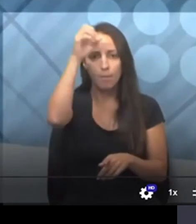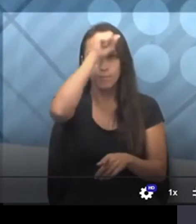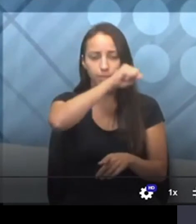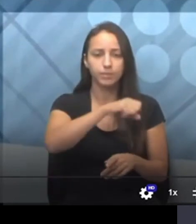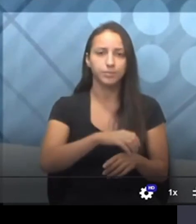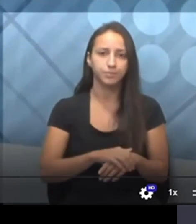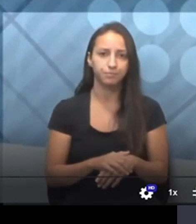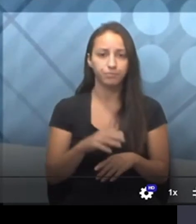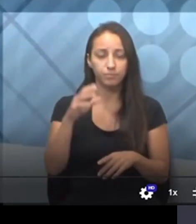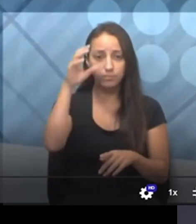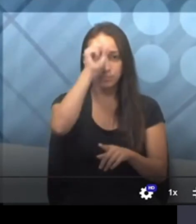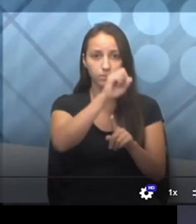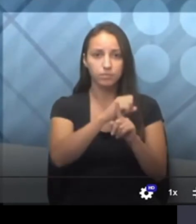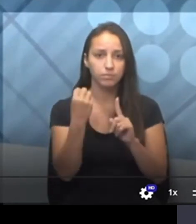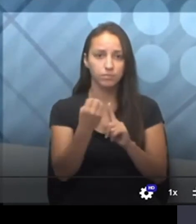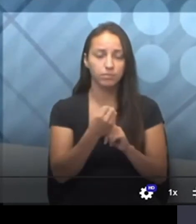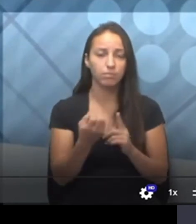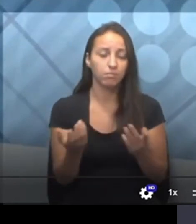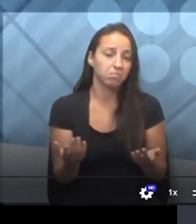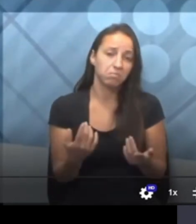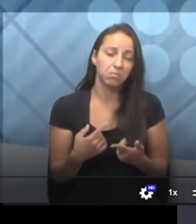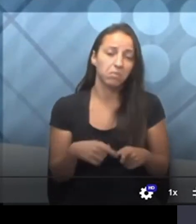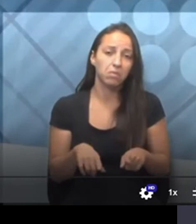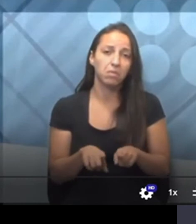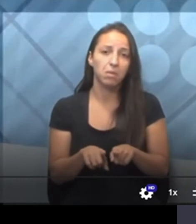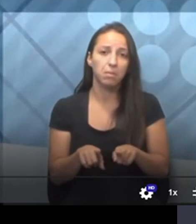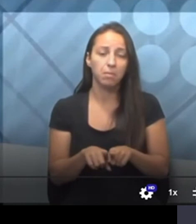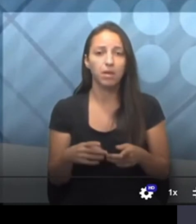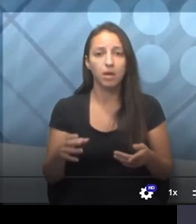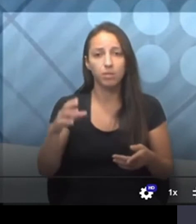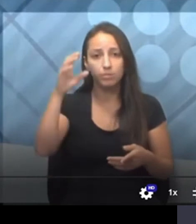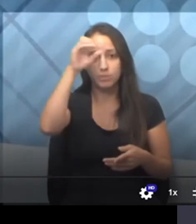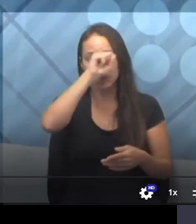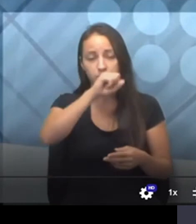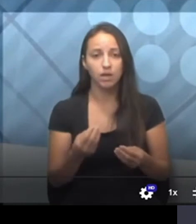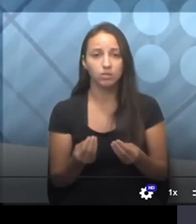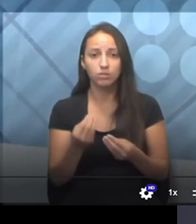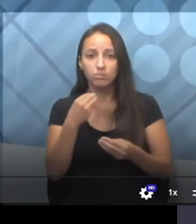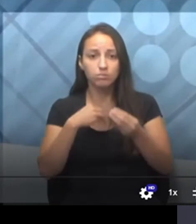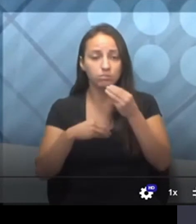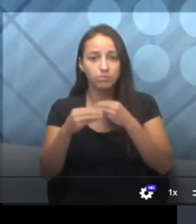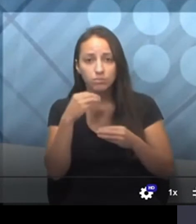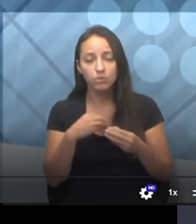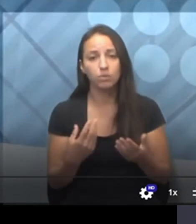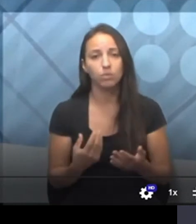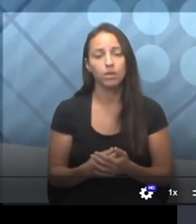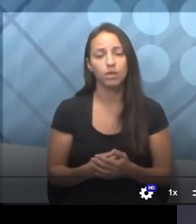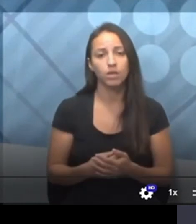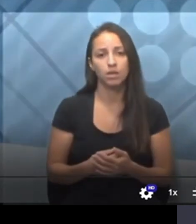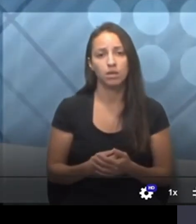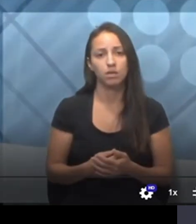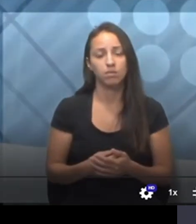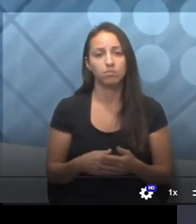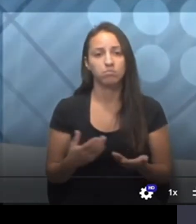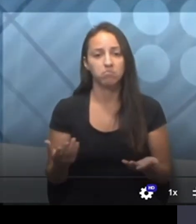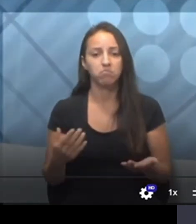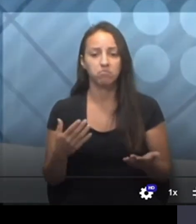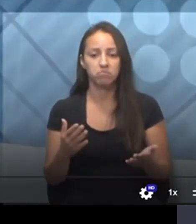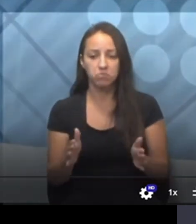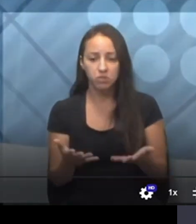aprendizagem, a aprendizagem social. E por que não dizer aprendizagem nutricional, não é mesmo? Que é onde a criança vai aprender e vai